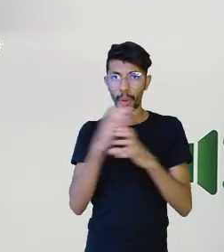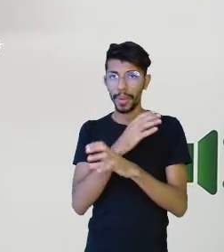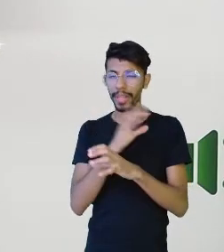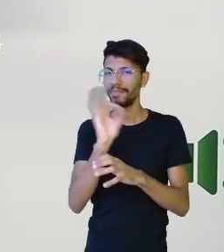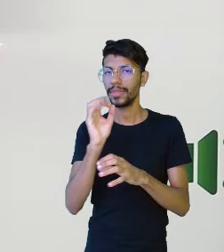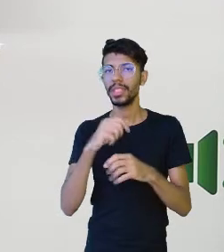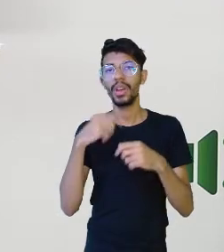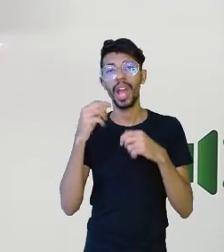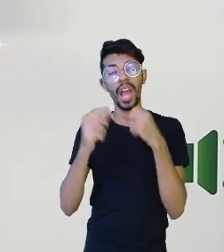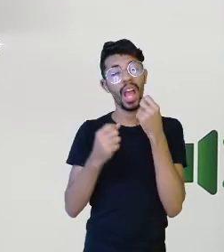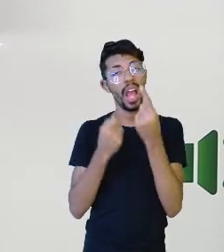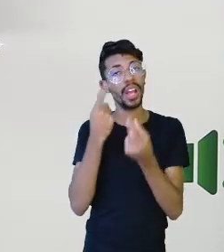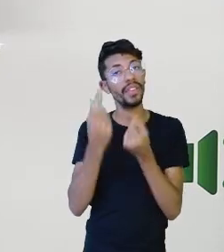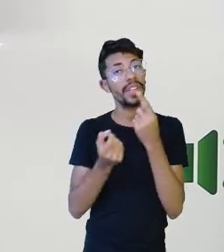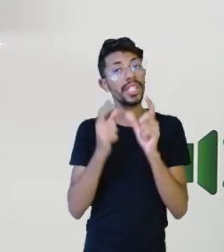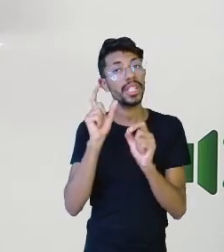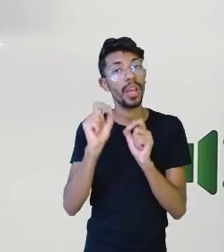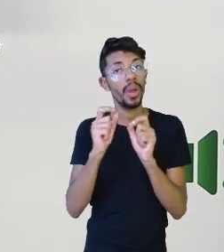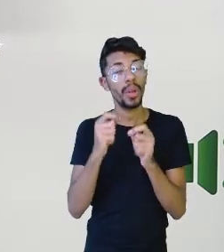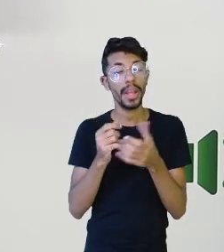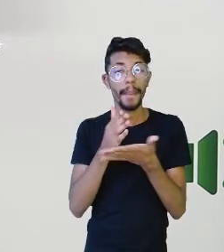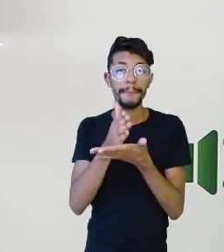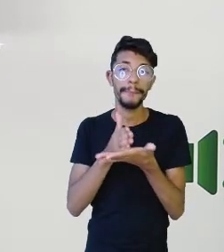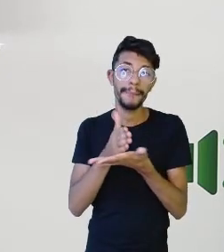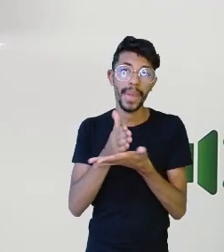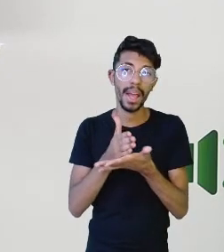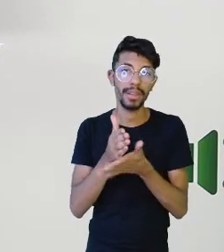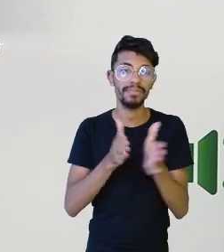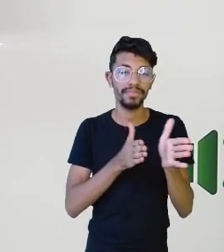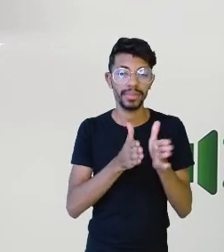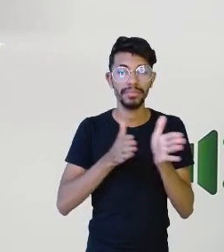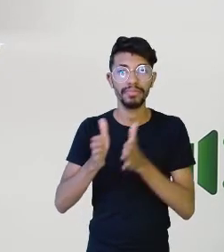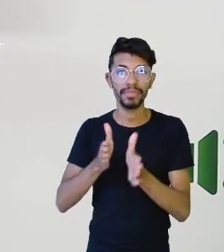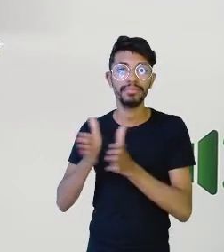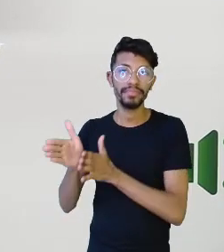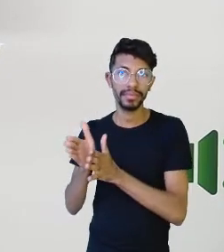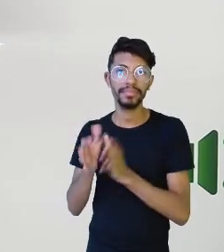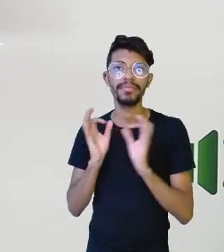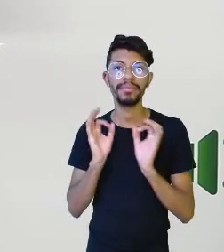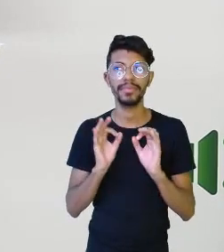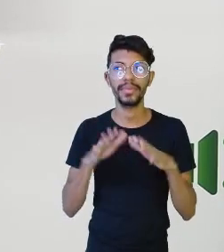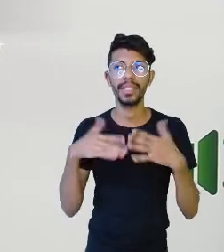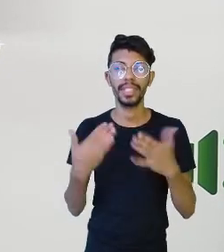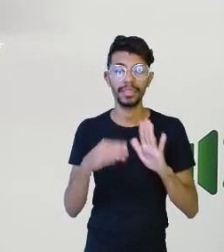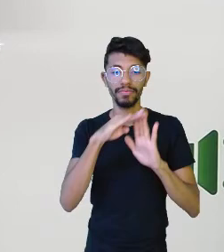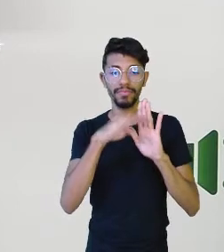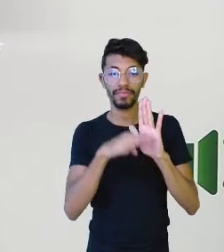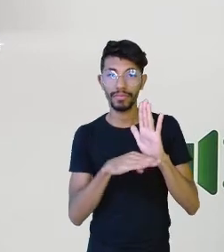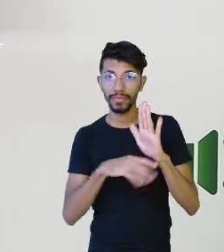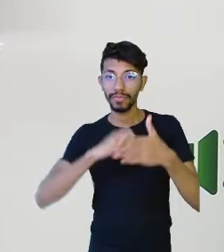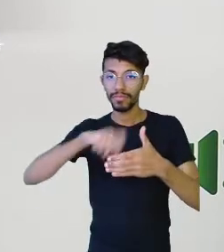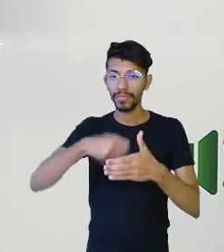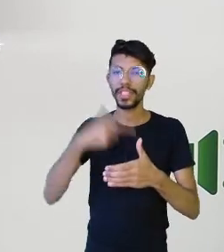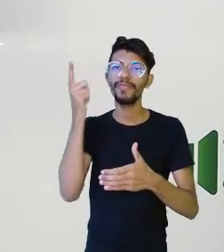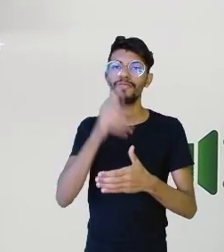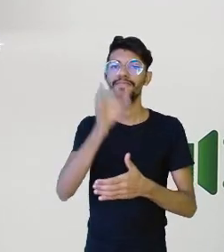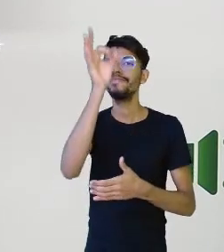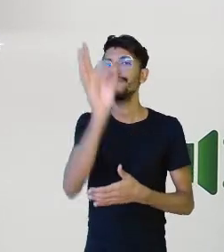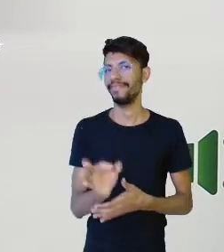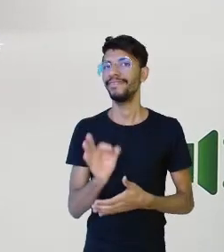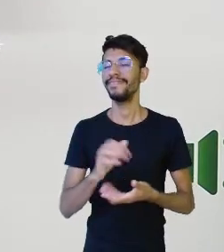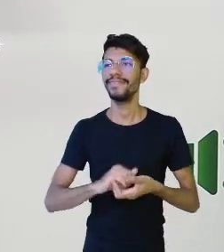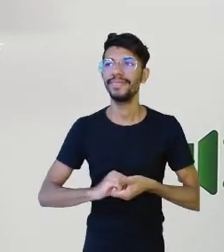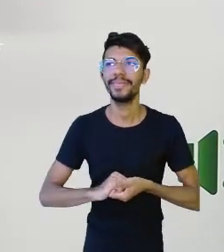dos ingredientes, partes de um inteiro. Desse jeito a receita vai dar certo.